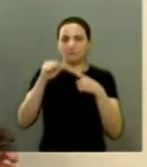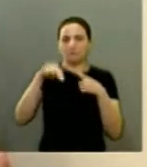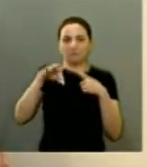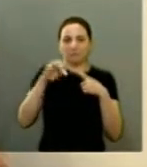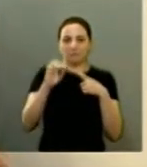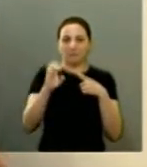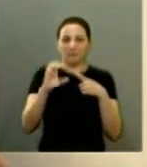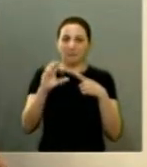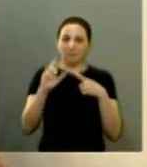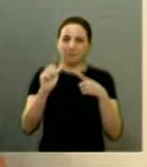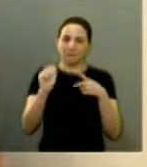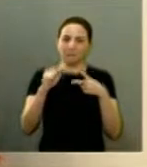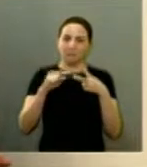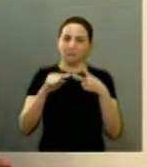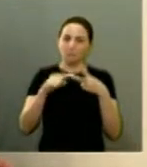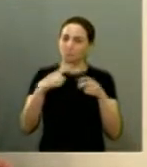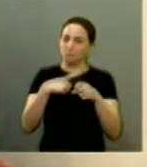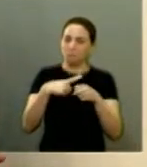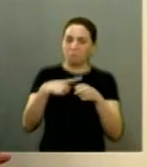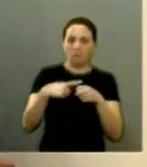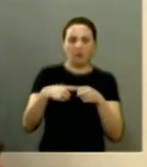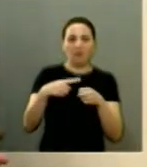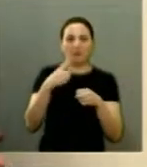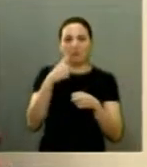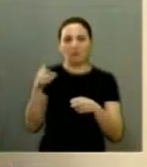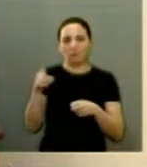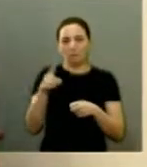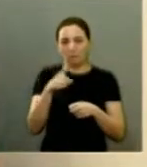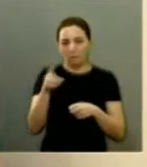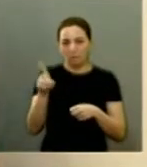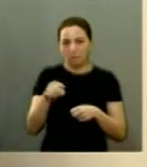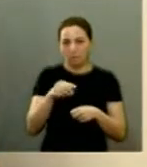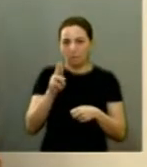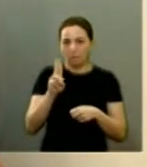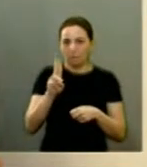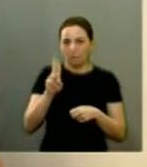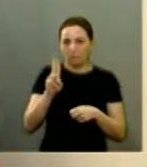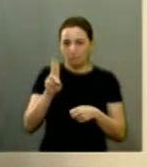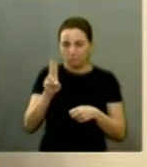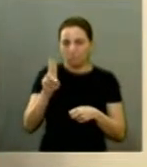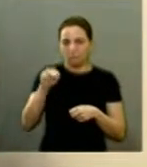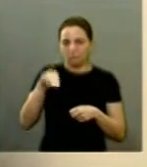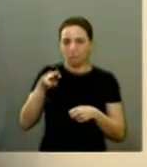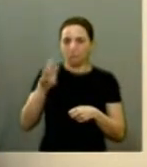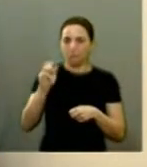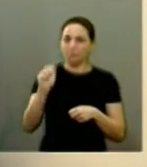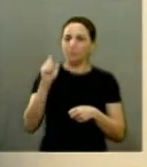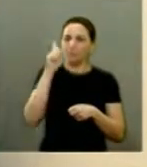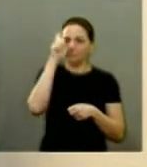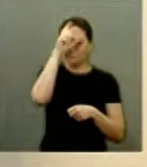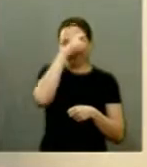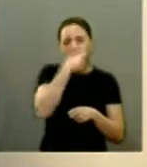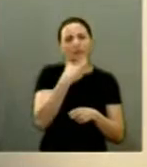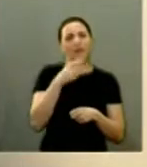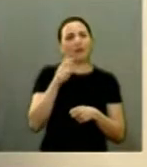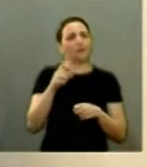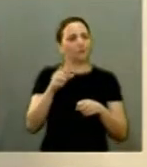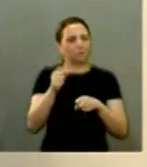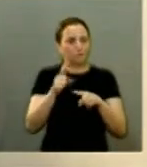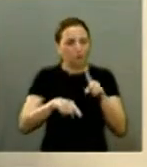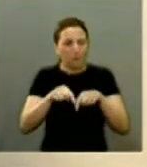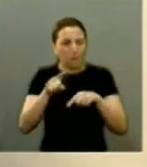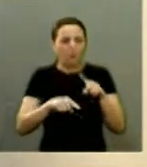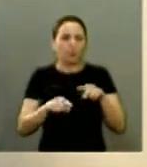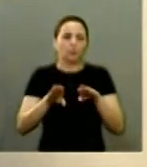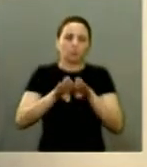me recordo o bairro, que para fazer aula de zumba tem que ter um palco, teve custo, é uma dificuldade a gente, né? A gente sabe a dificuldade